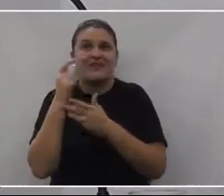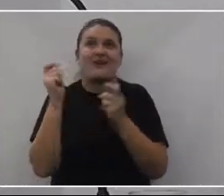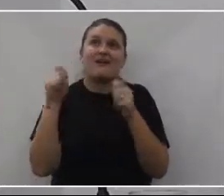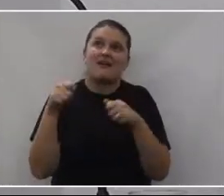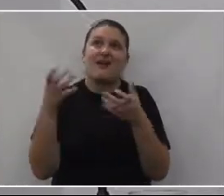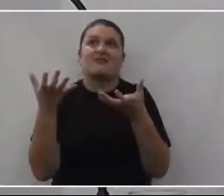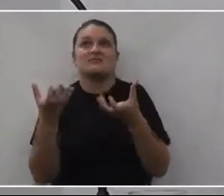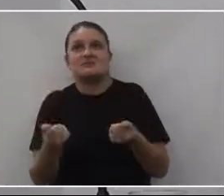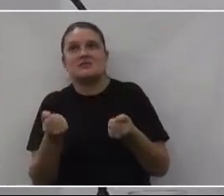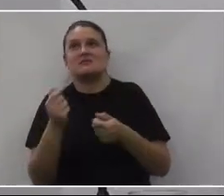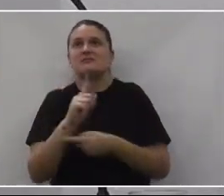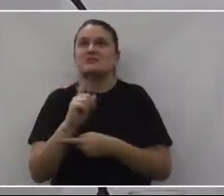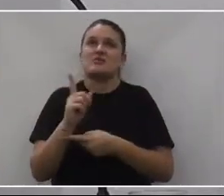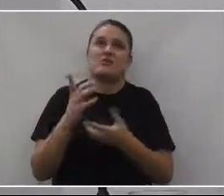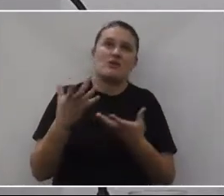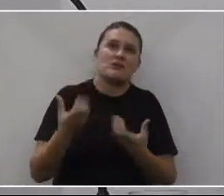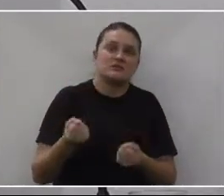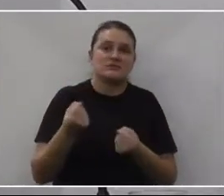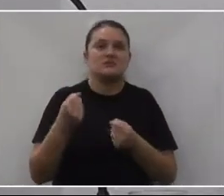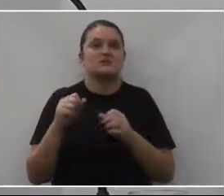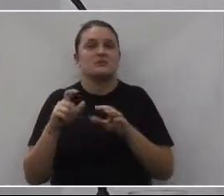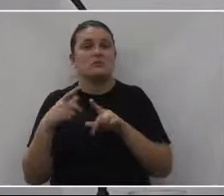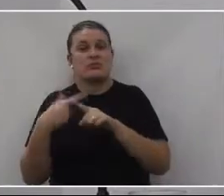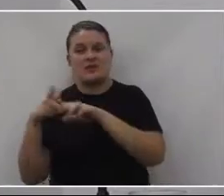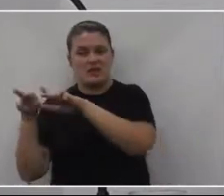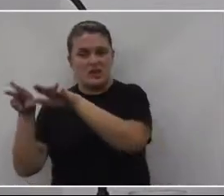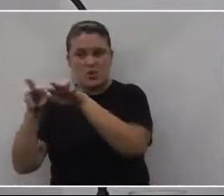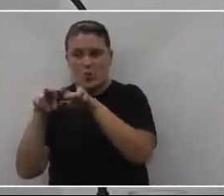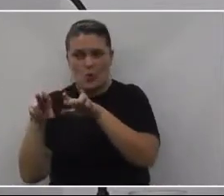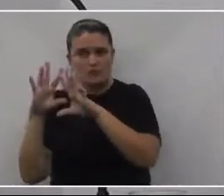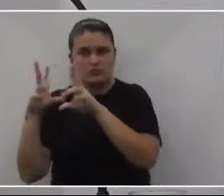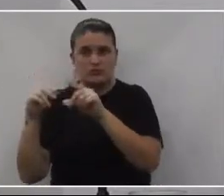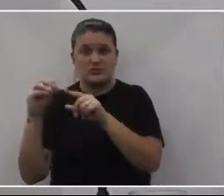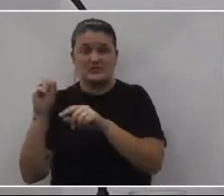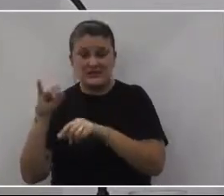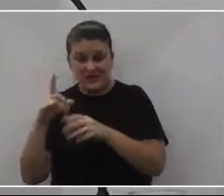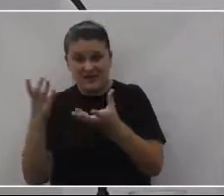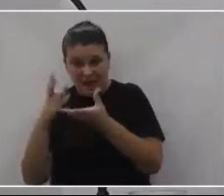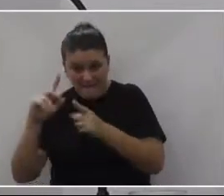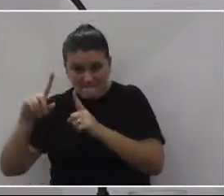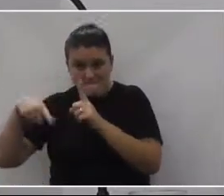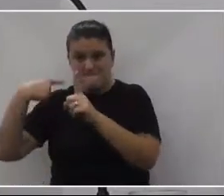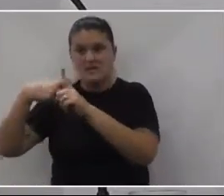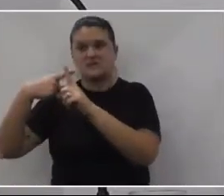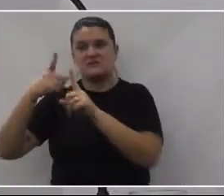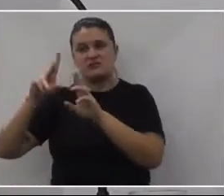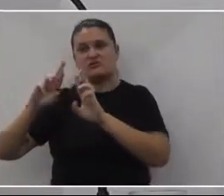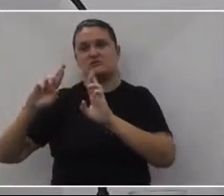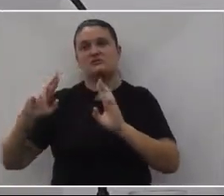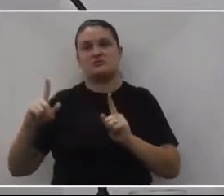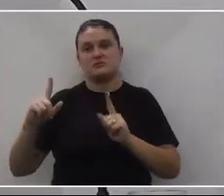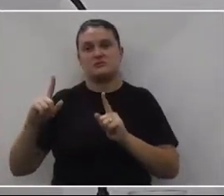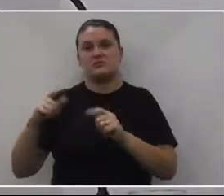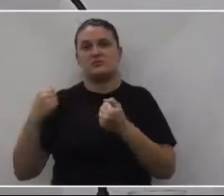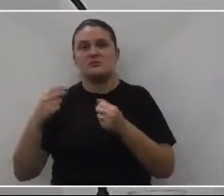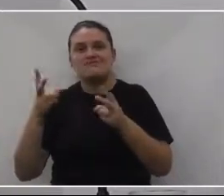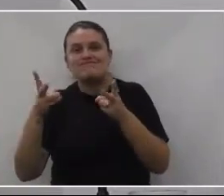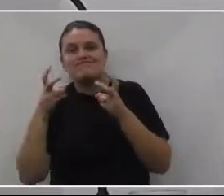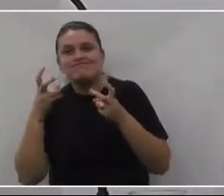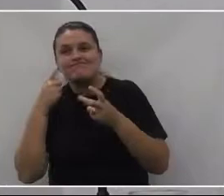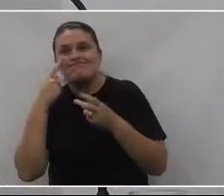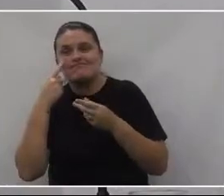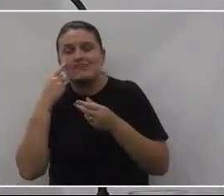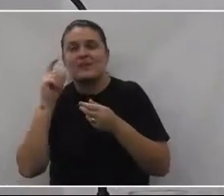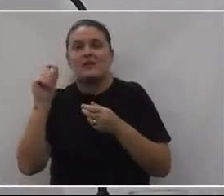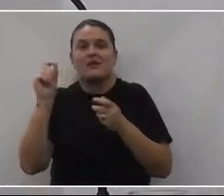isso, que igual todos são. O a mais é o diferencial e será nesse momento que irá perceber os